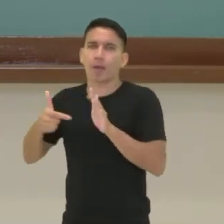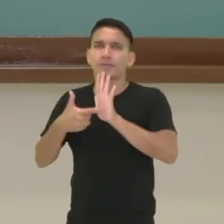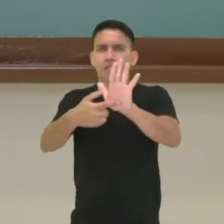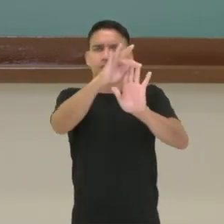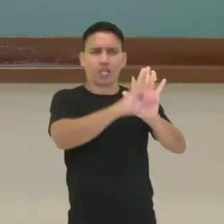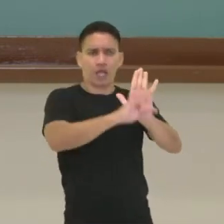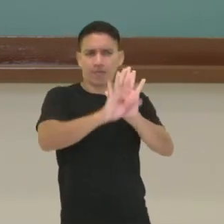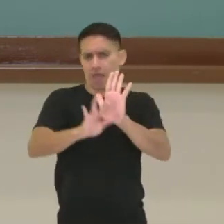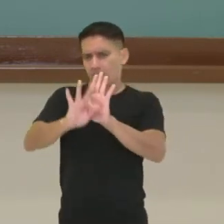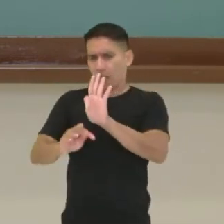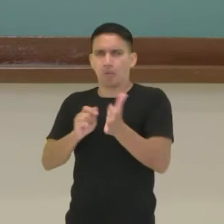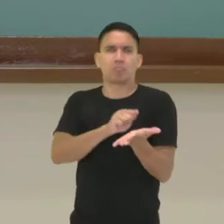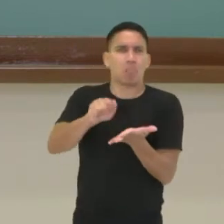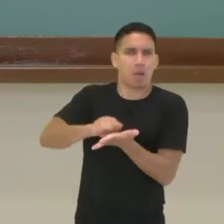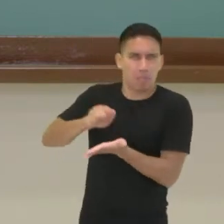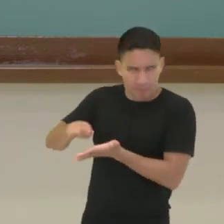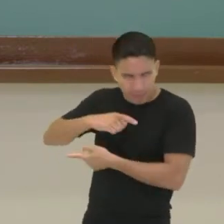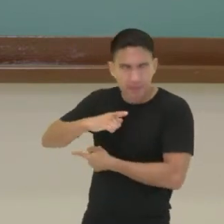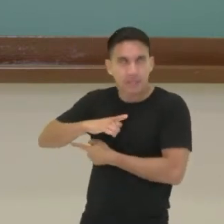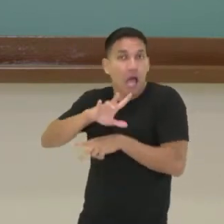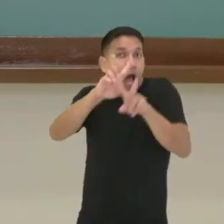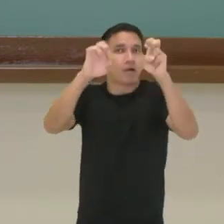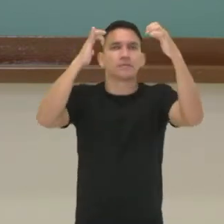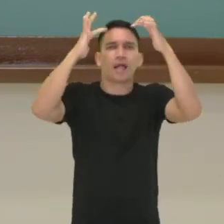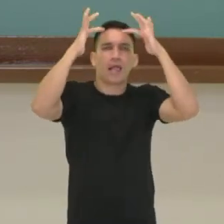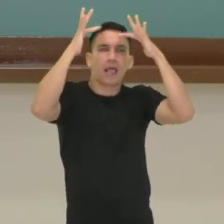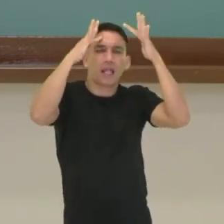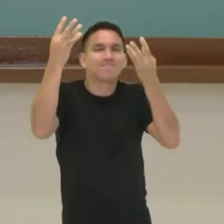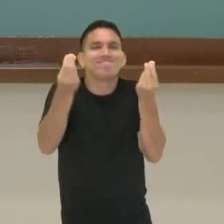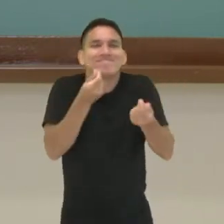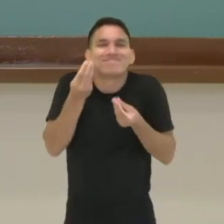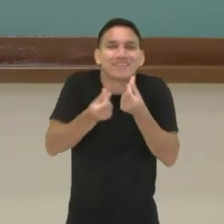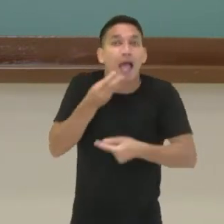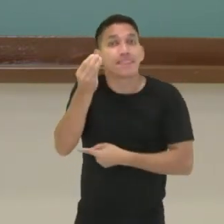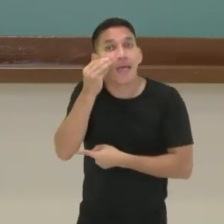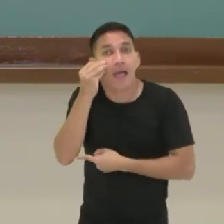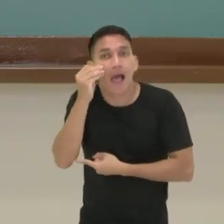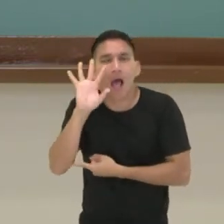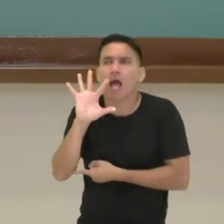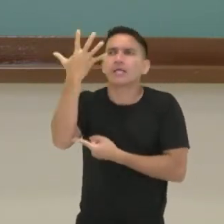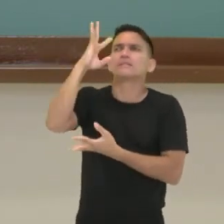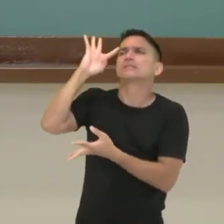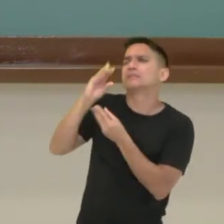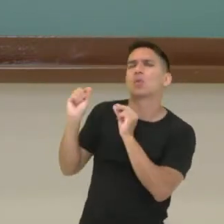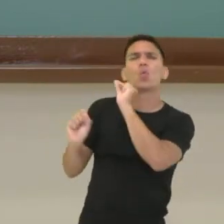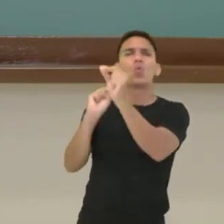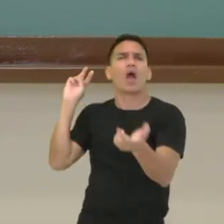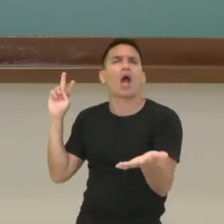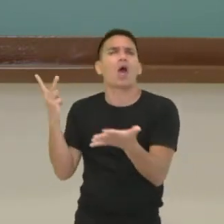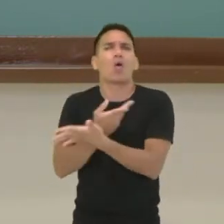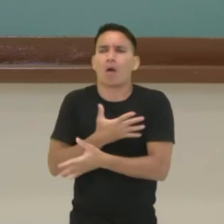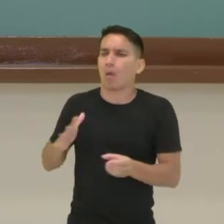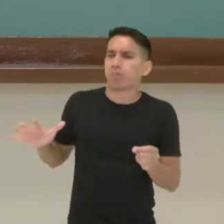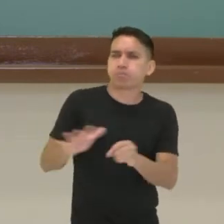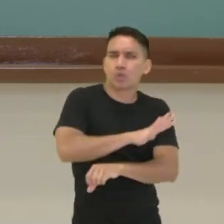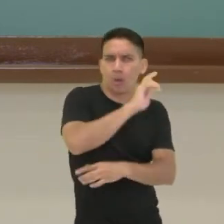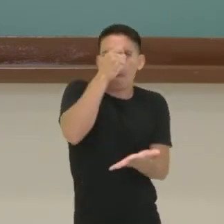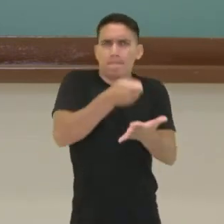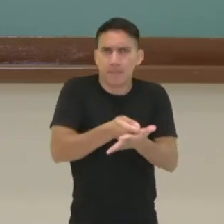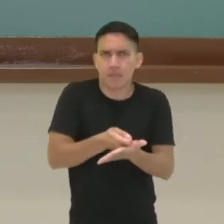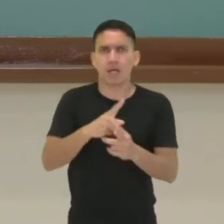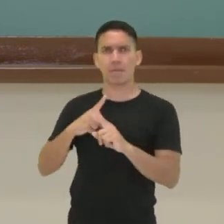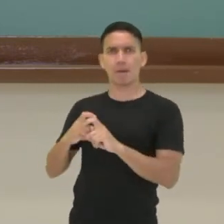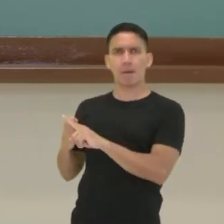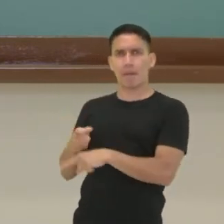textos refletindo, né, pensando, tentando entender o fenômeno do totalitarismo, do nazismo